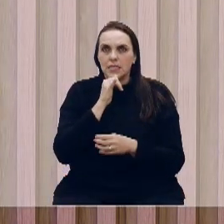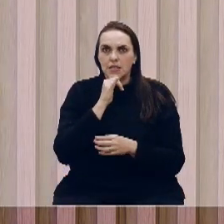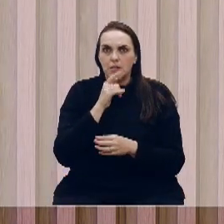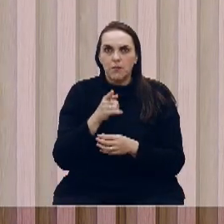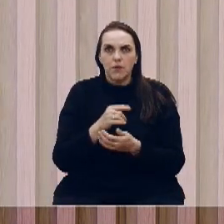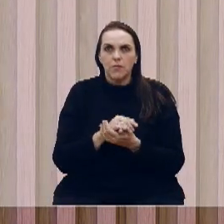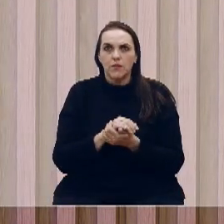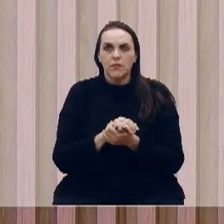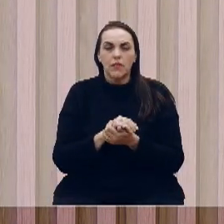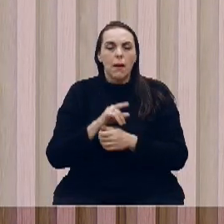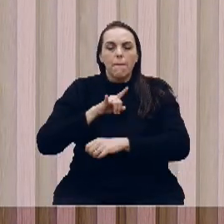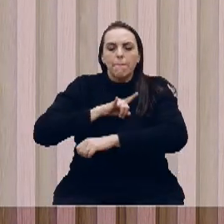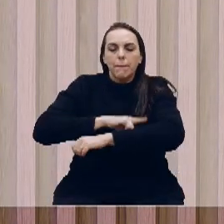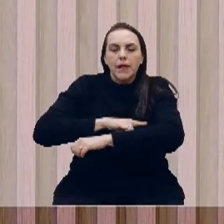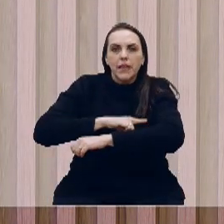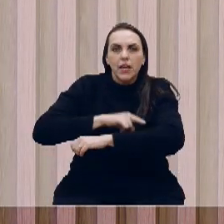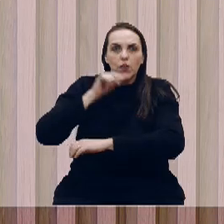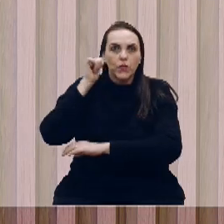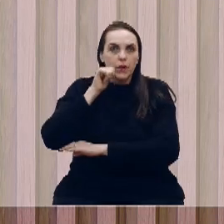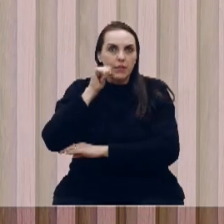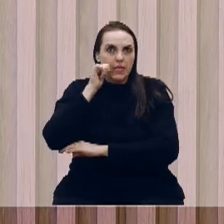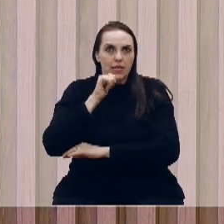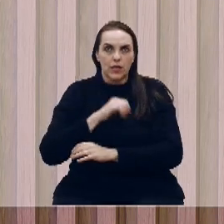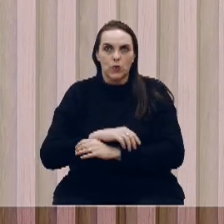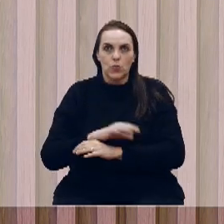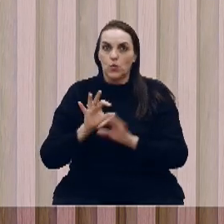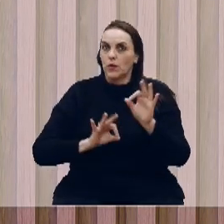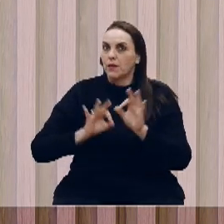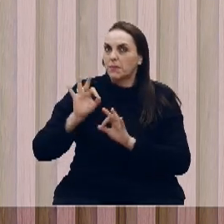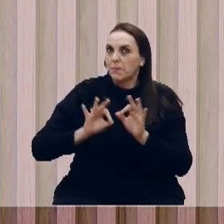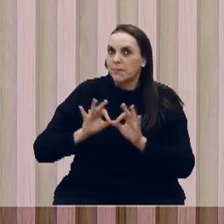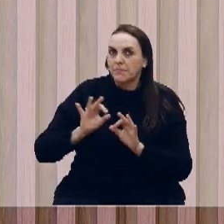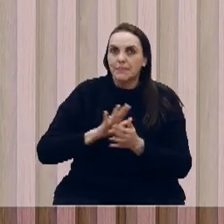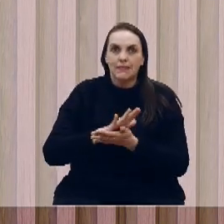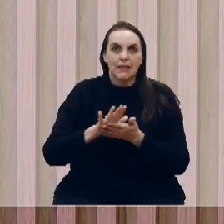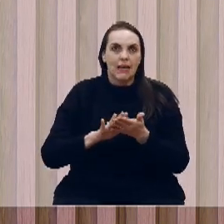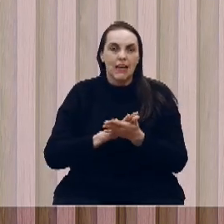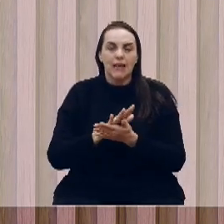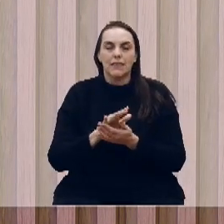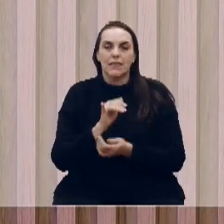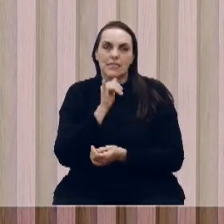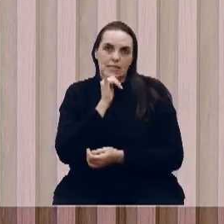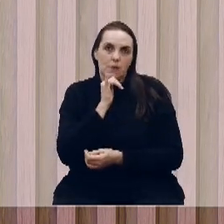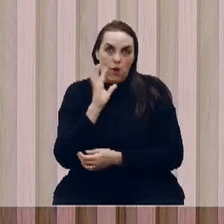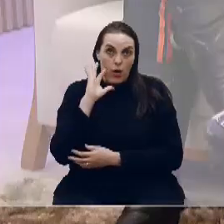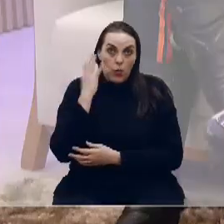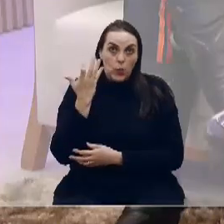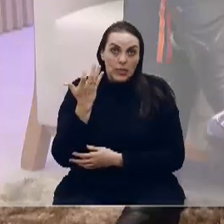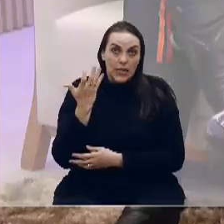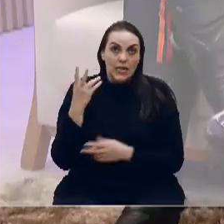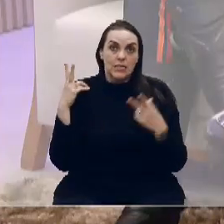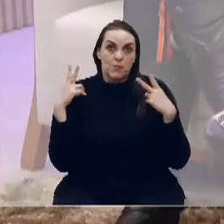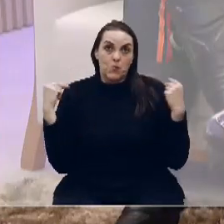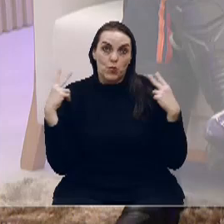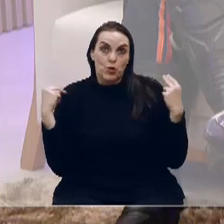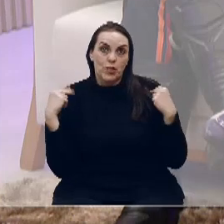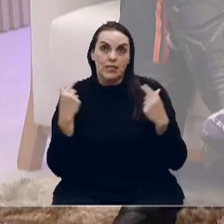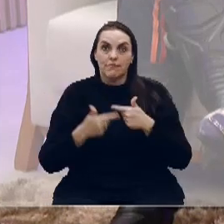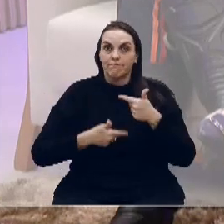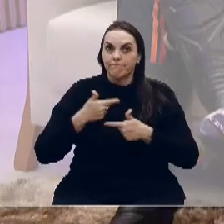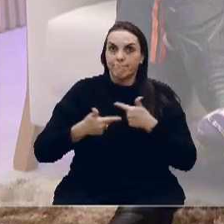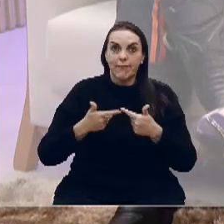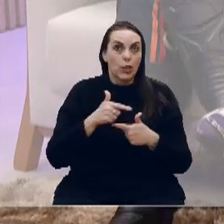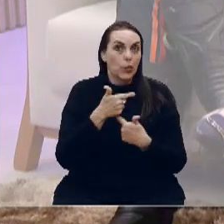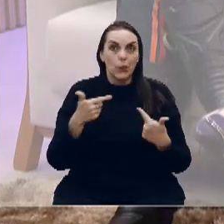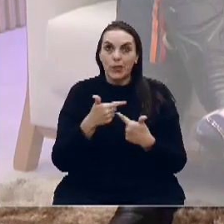banheiros femininos, né? Não estava preparado. Né, que acontece às vezes, né? Talvez por ser motorista, às vezes não tem, por exemplo,